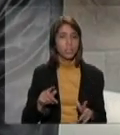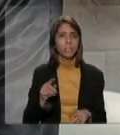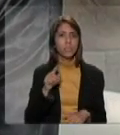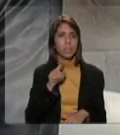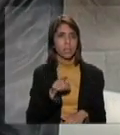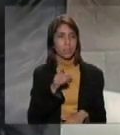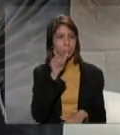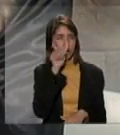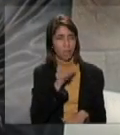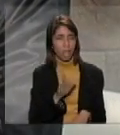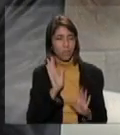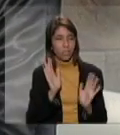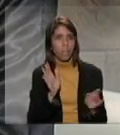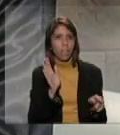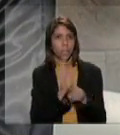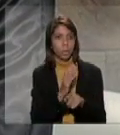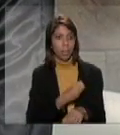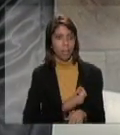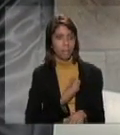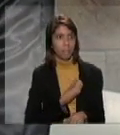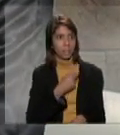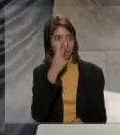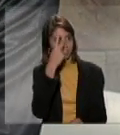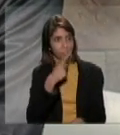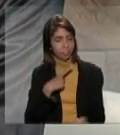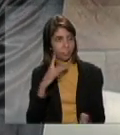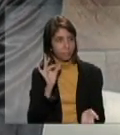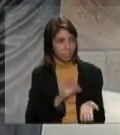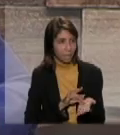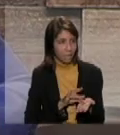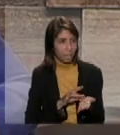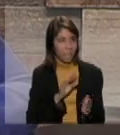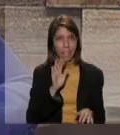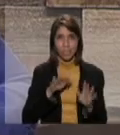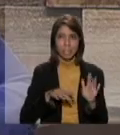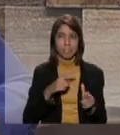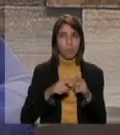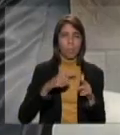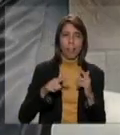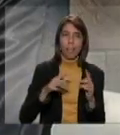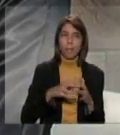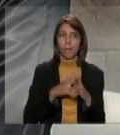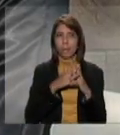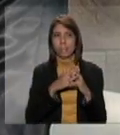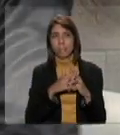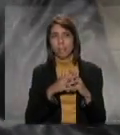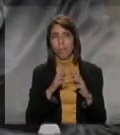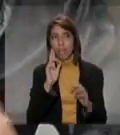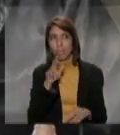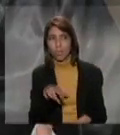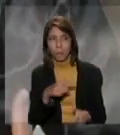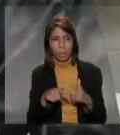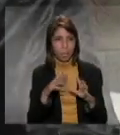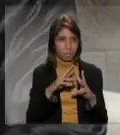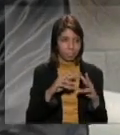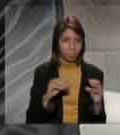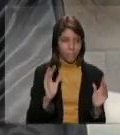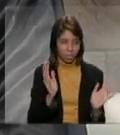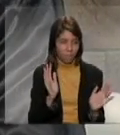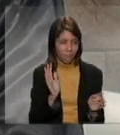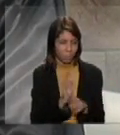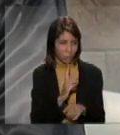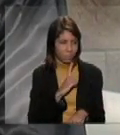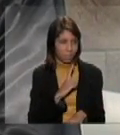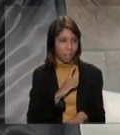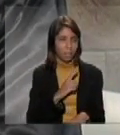de alguma forma, algum personagem já te ajudou na vida real? A descomplicar alguma coisa, ou a resolver alguma coisa,